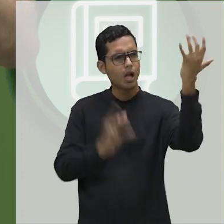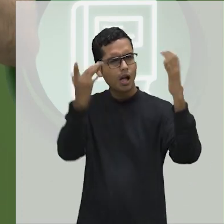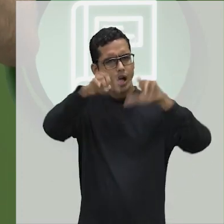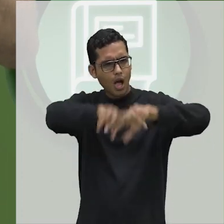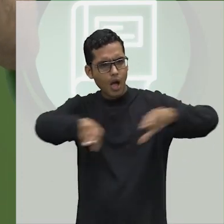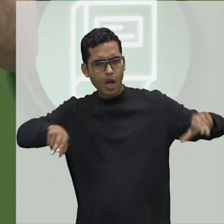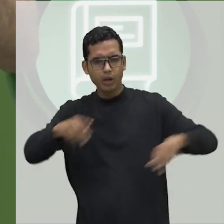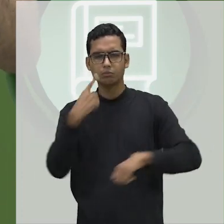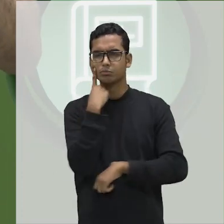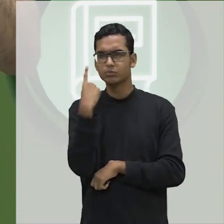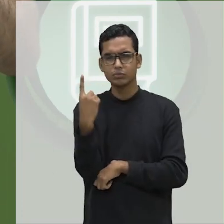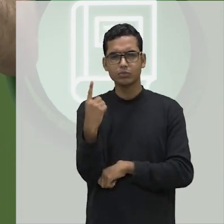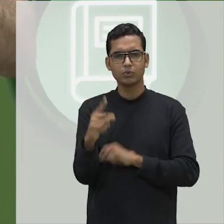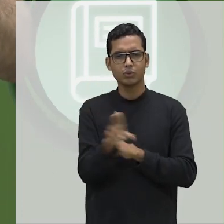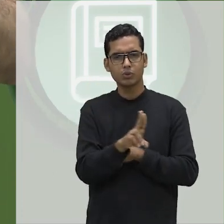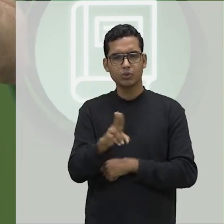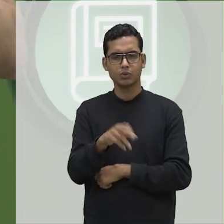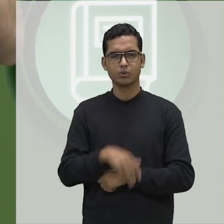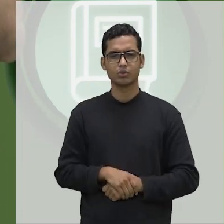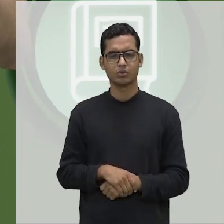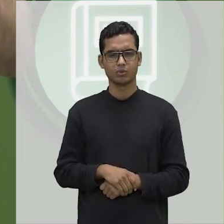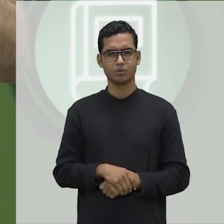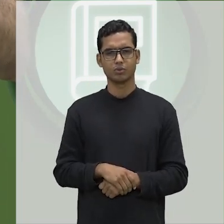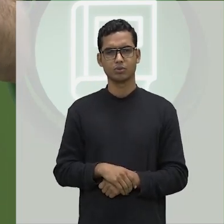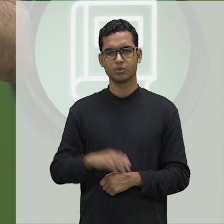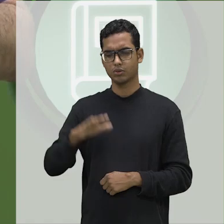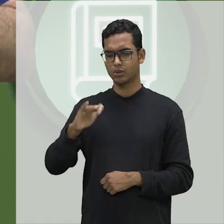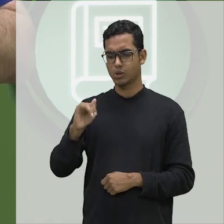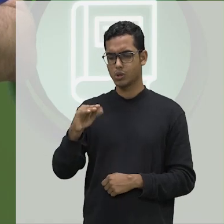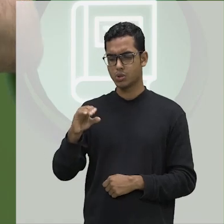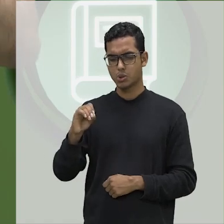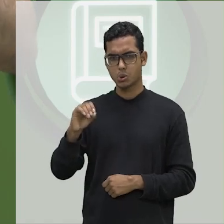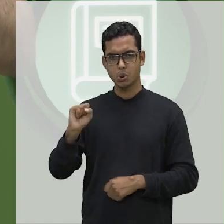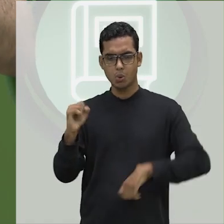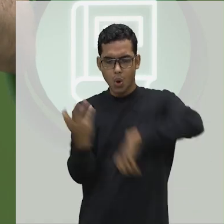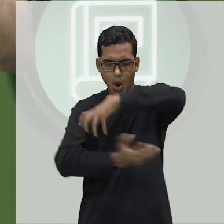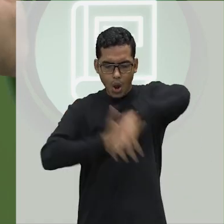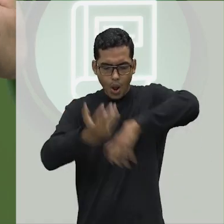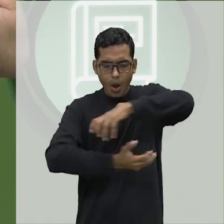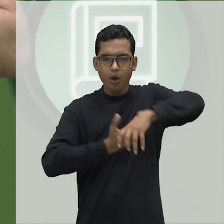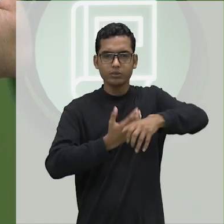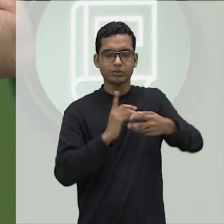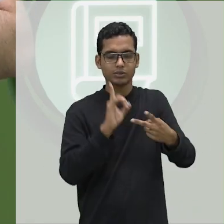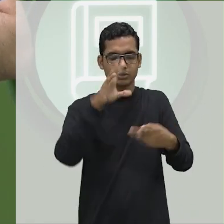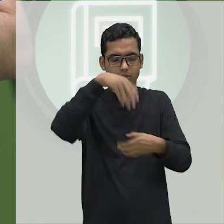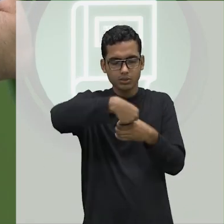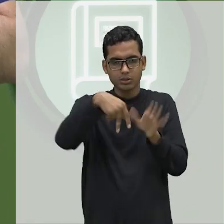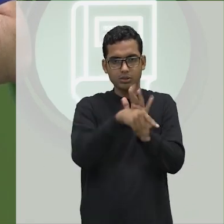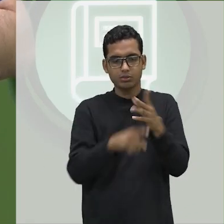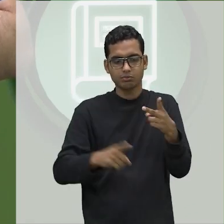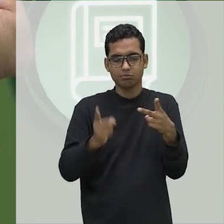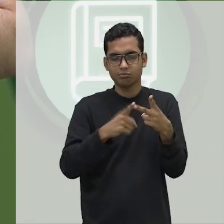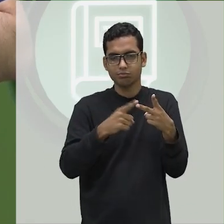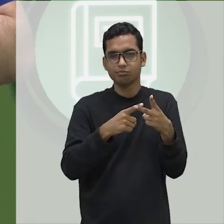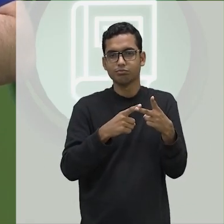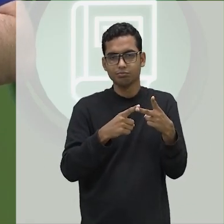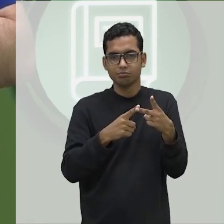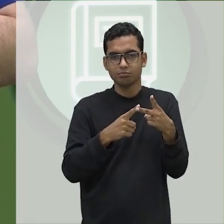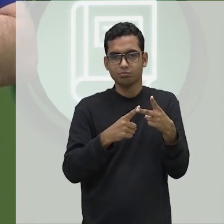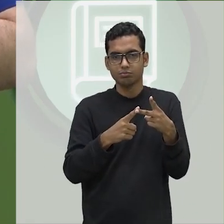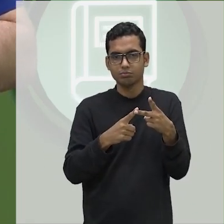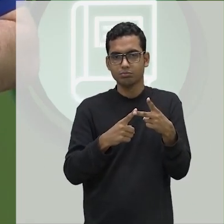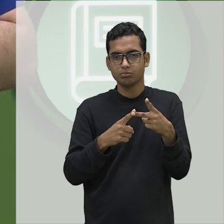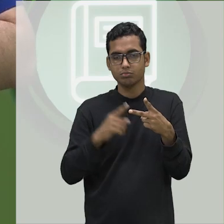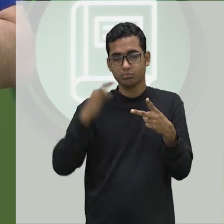de caos determinístico. Então, nem sempre a gente vai conseguir prever, e isso é, inclusive, objeto